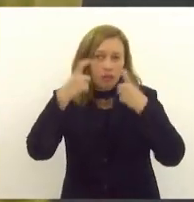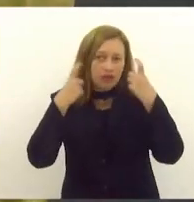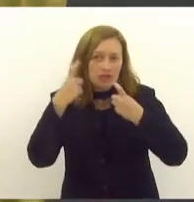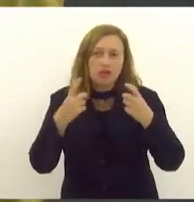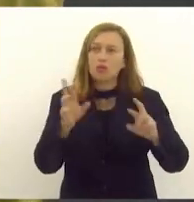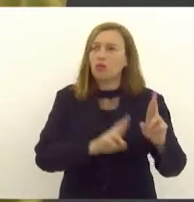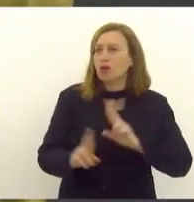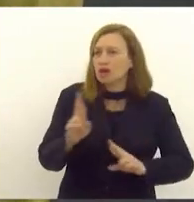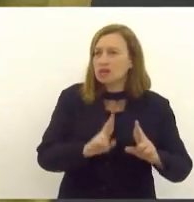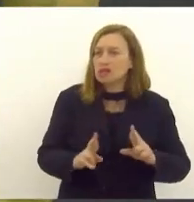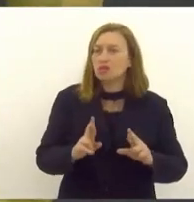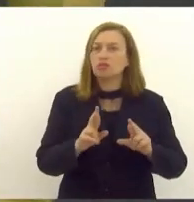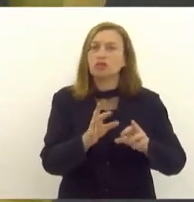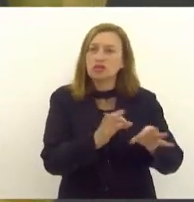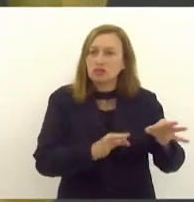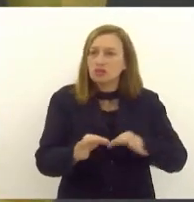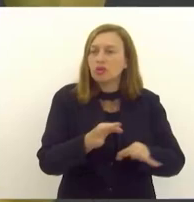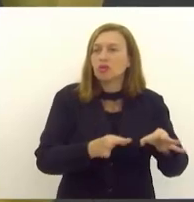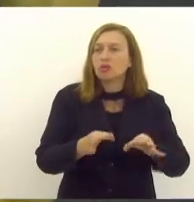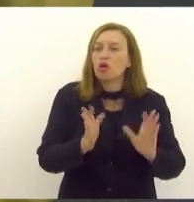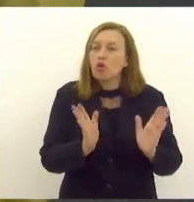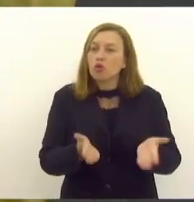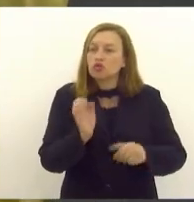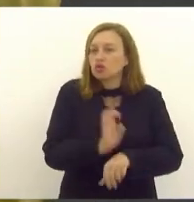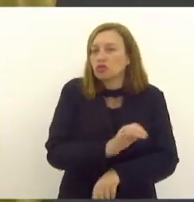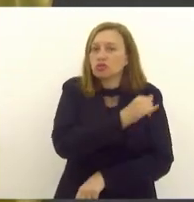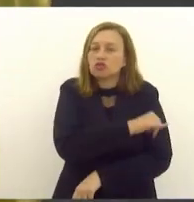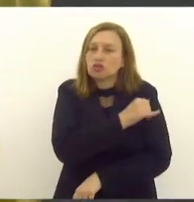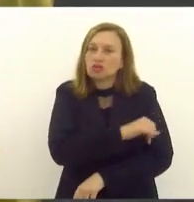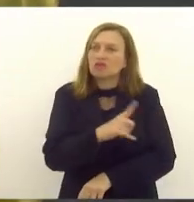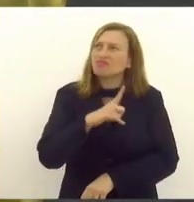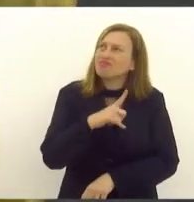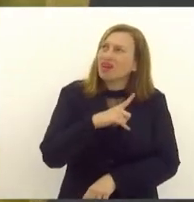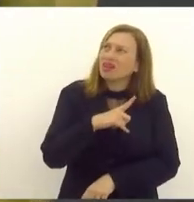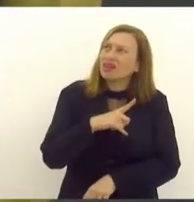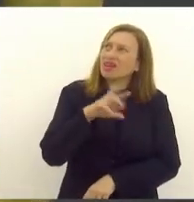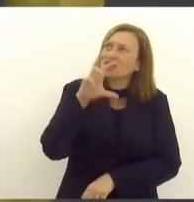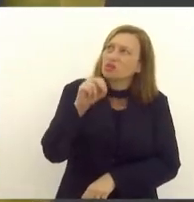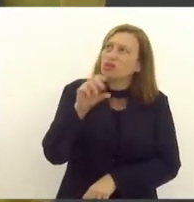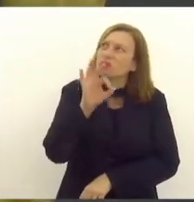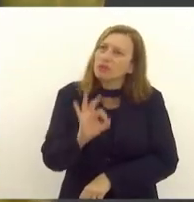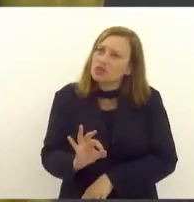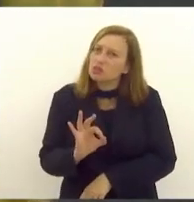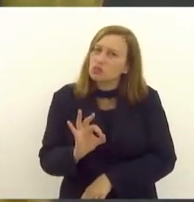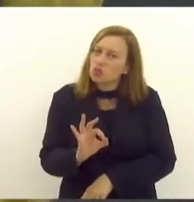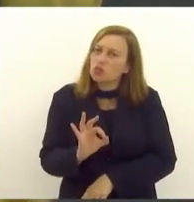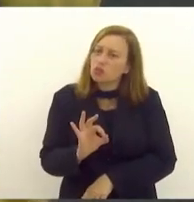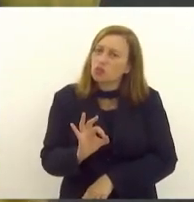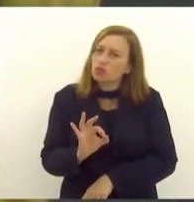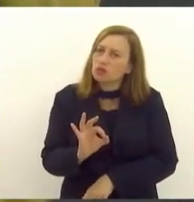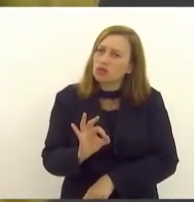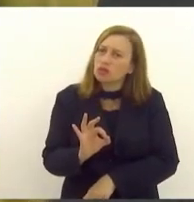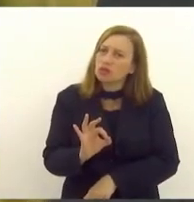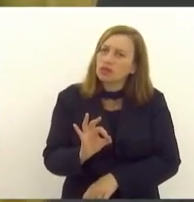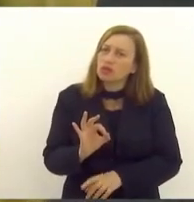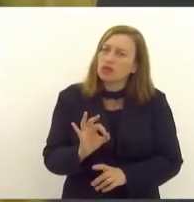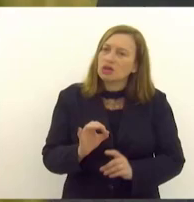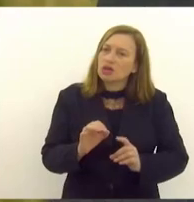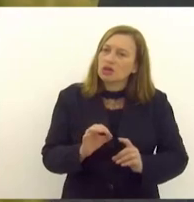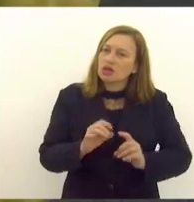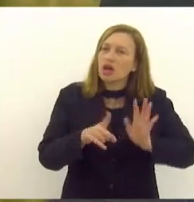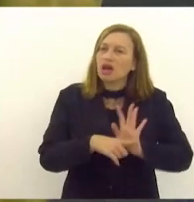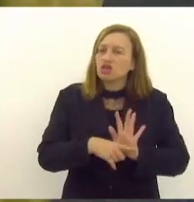com relação a esse programa hoje no estado do Rio de Janeiro a gente tem cerca de 50 pessoas atendidas pelo programa